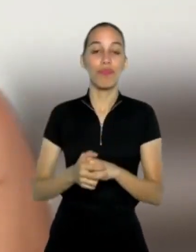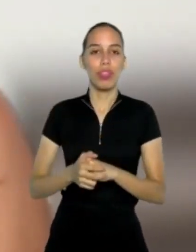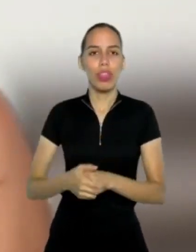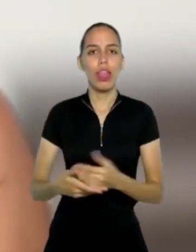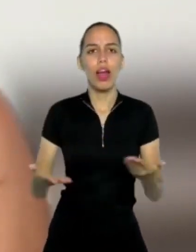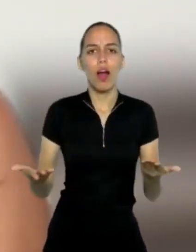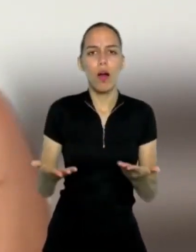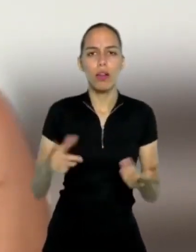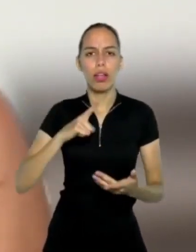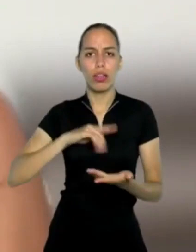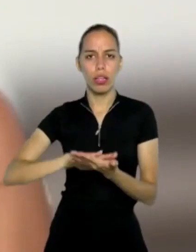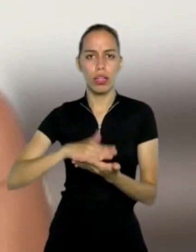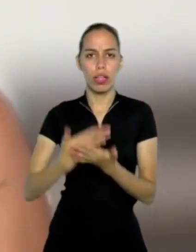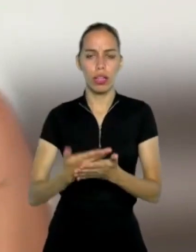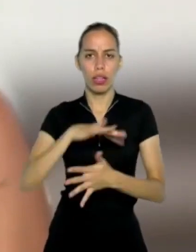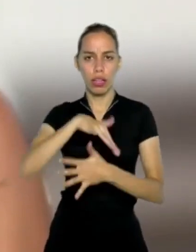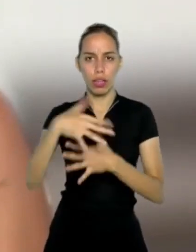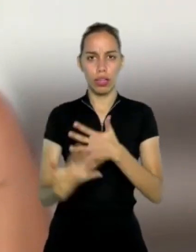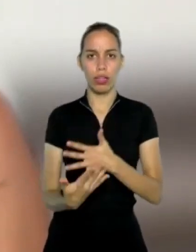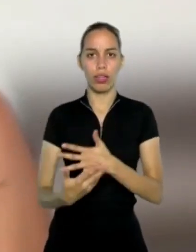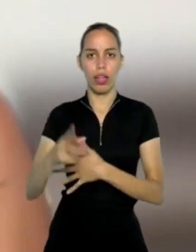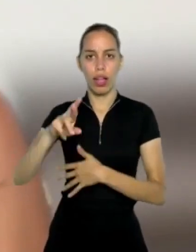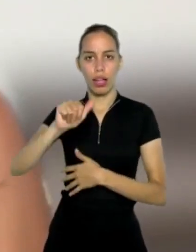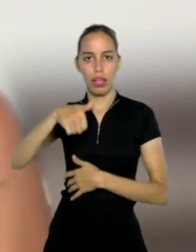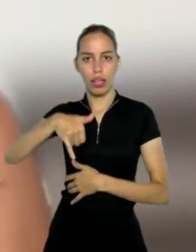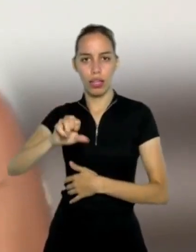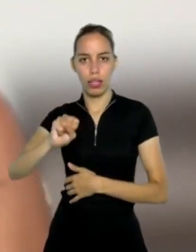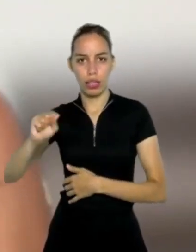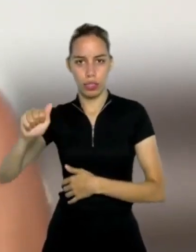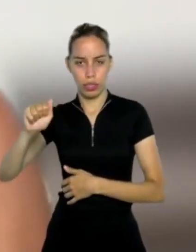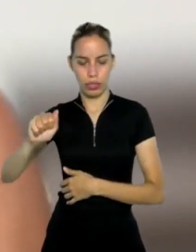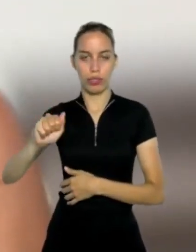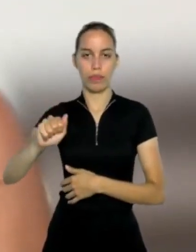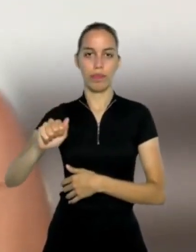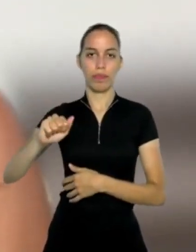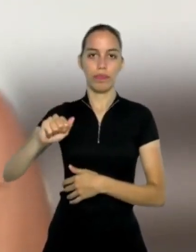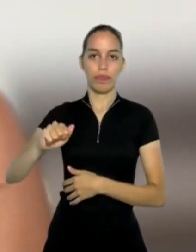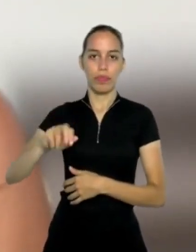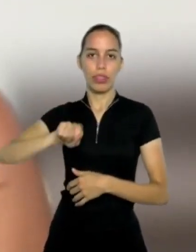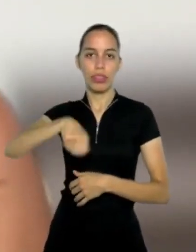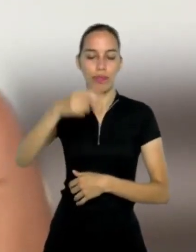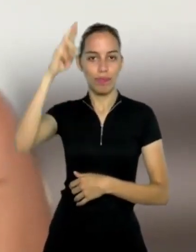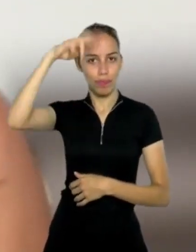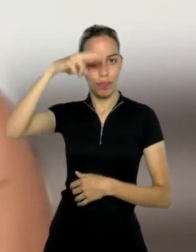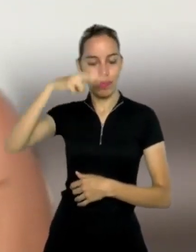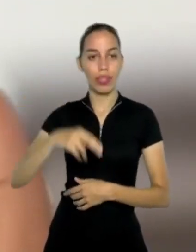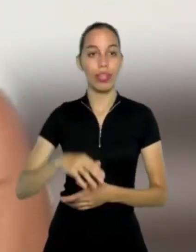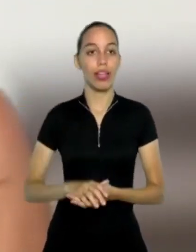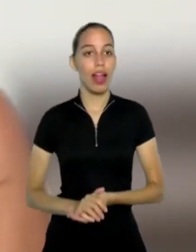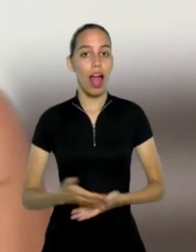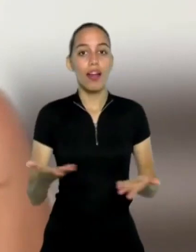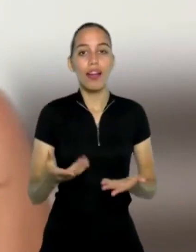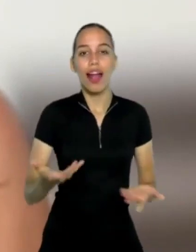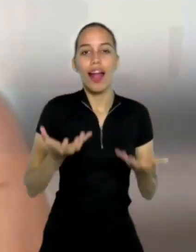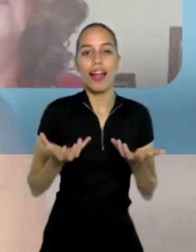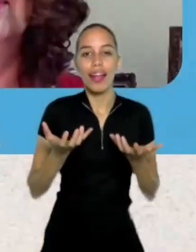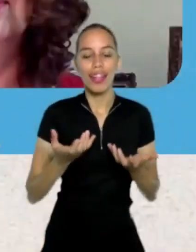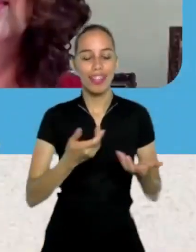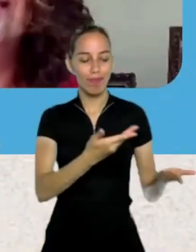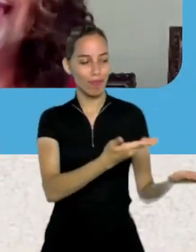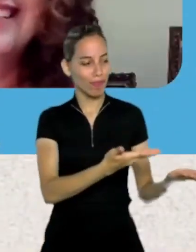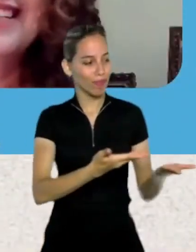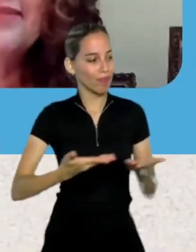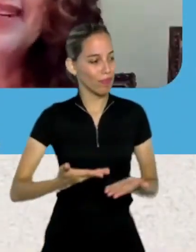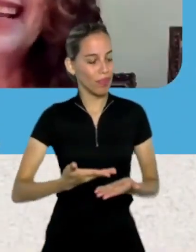é a nossa intérprete de Libras e fica com a gente até o final do programa. Agora eu quero dar boas-vindas a Júnia Paixão. Bem-vinda,